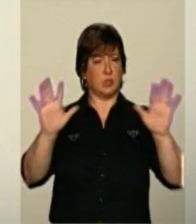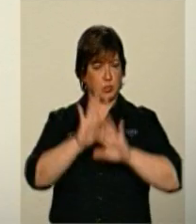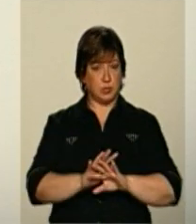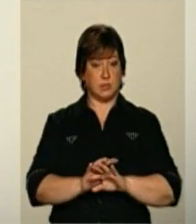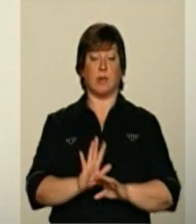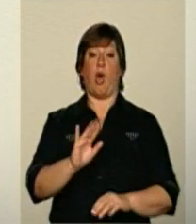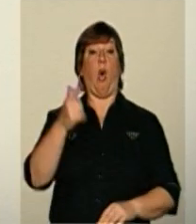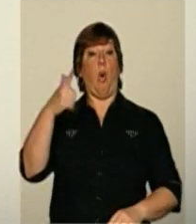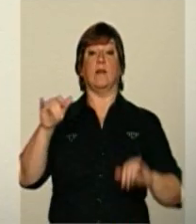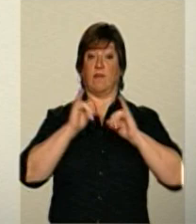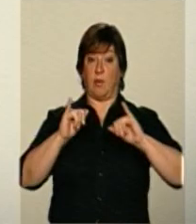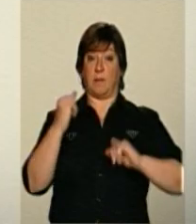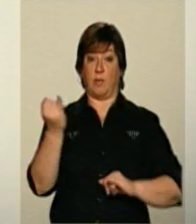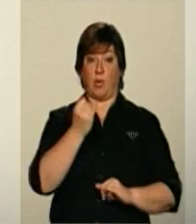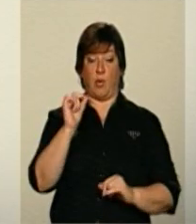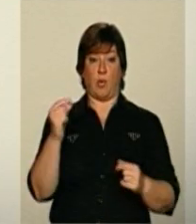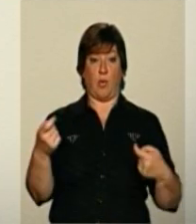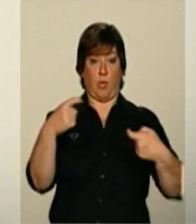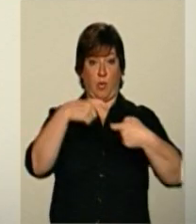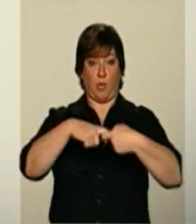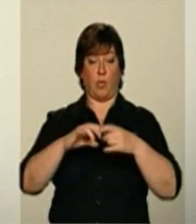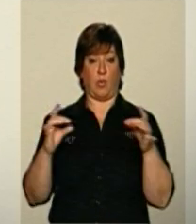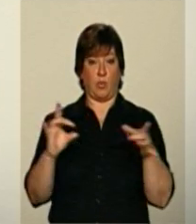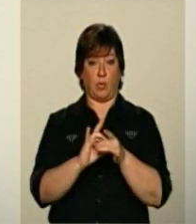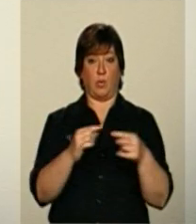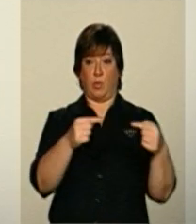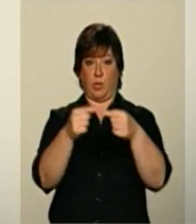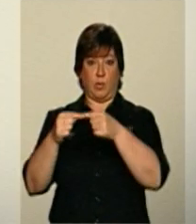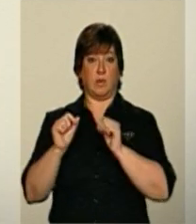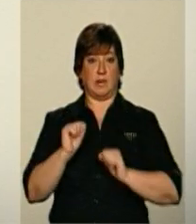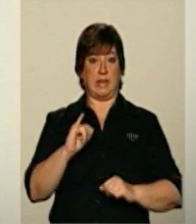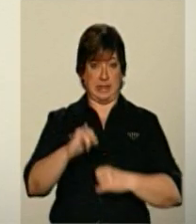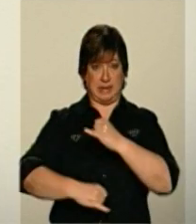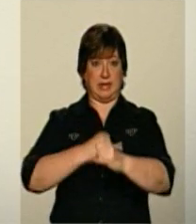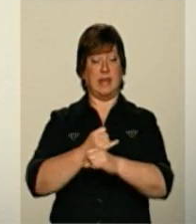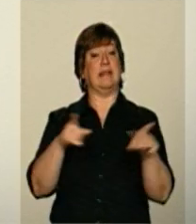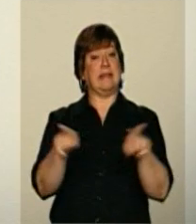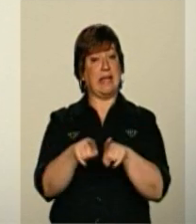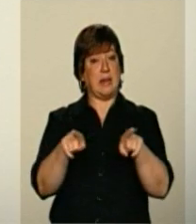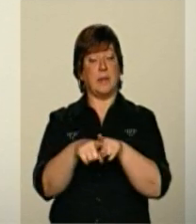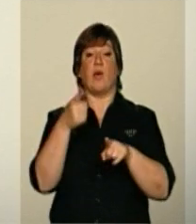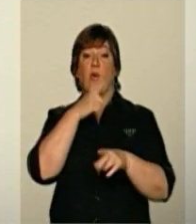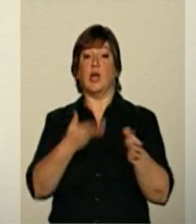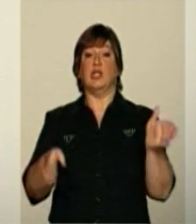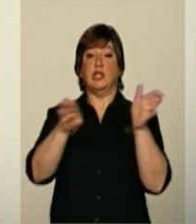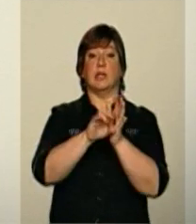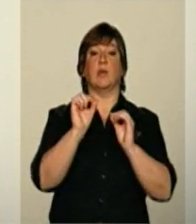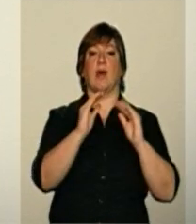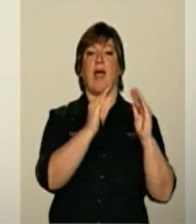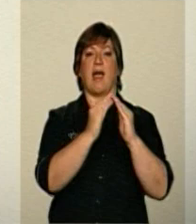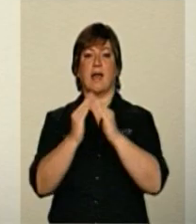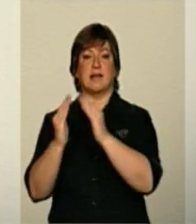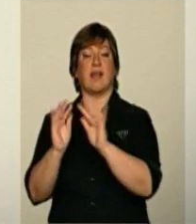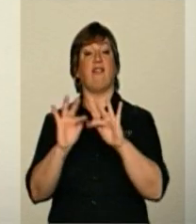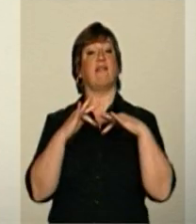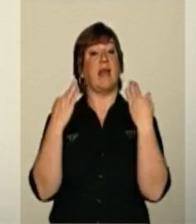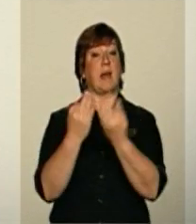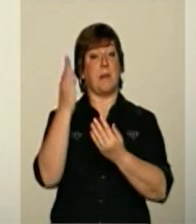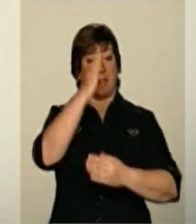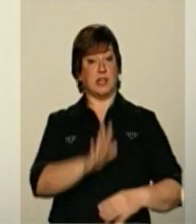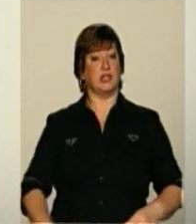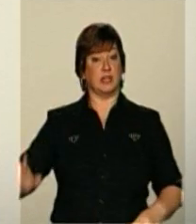que as conexões à internet também estão chegando às casas das famílias